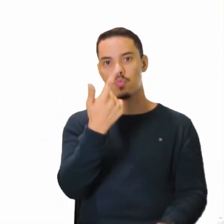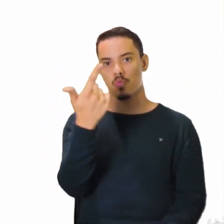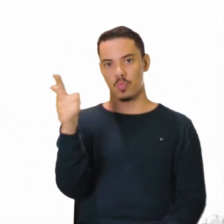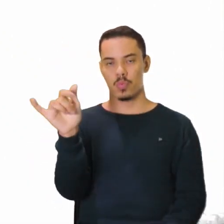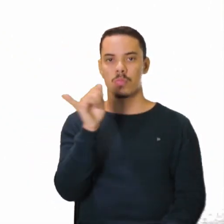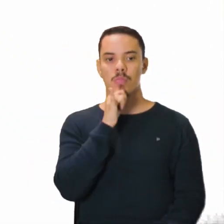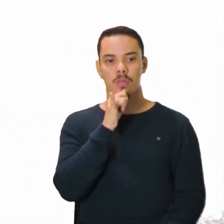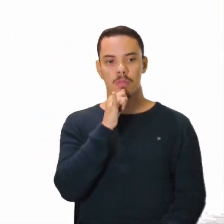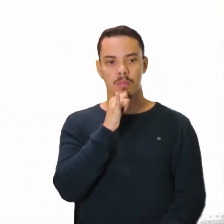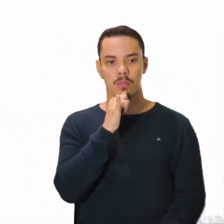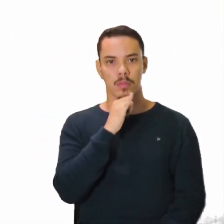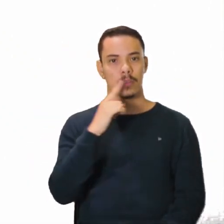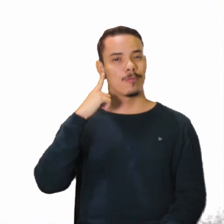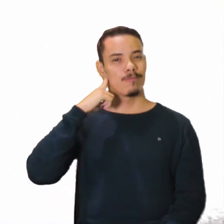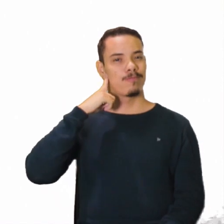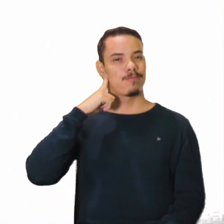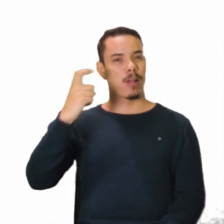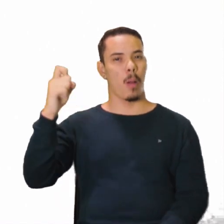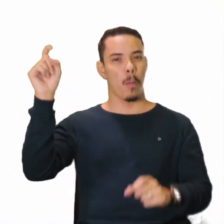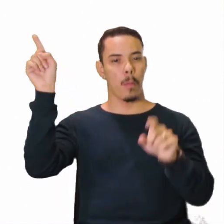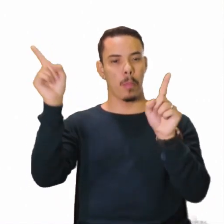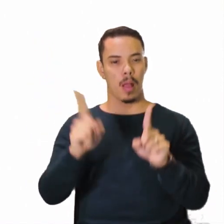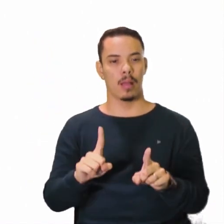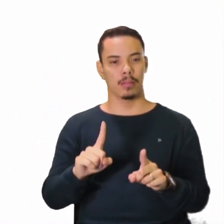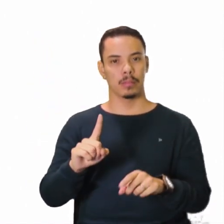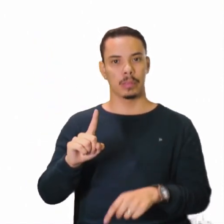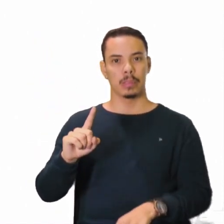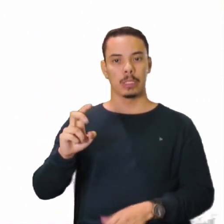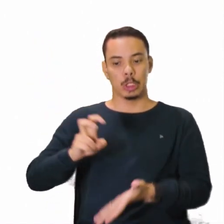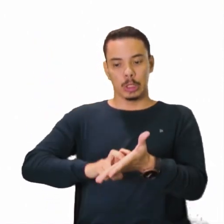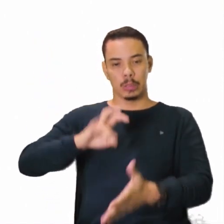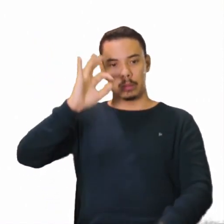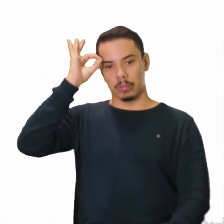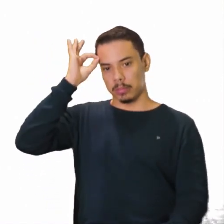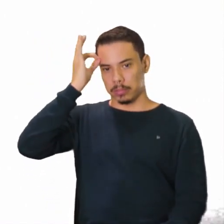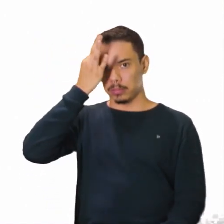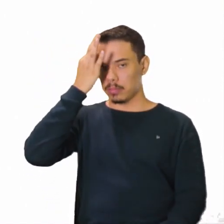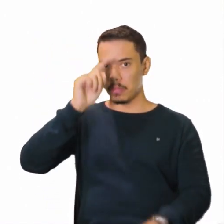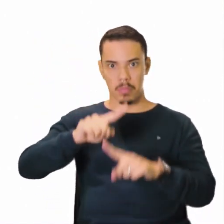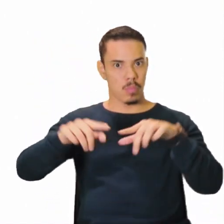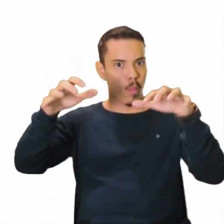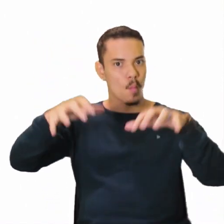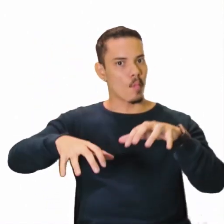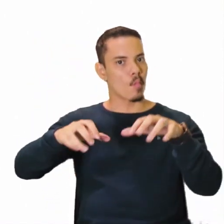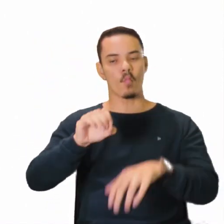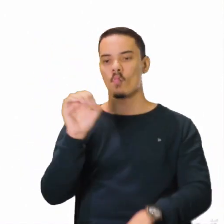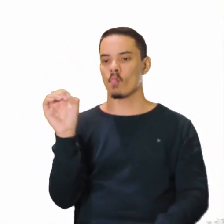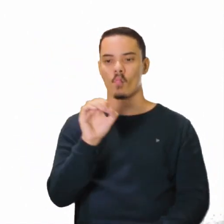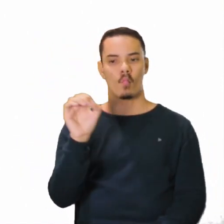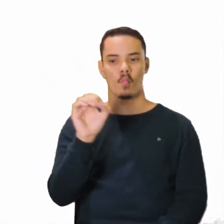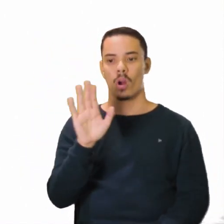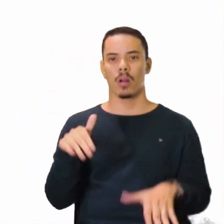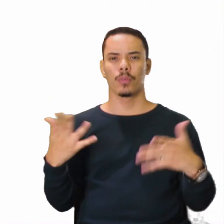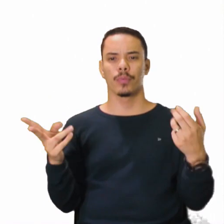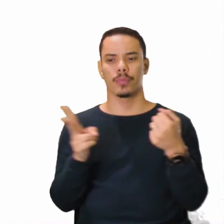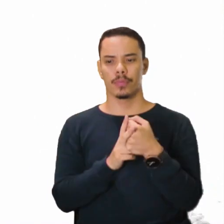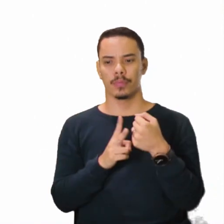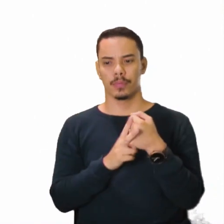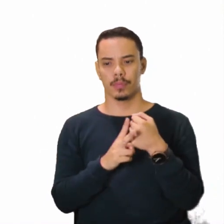exemplo, trovejou de manhã cedo, mas não choveu. Qual é o